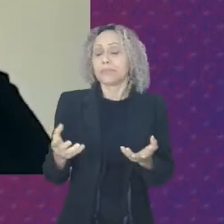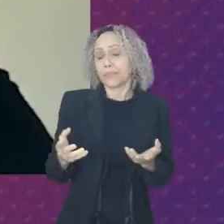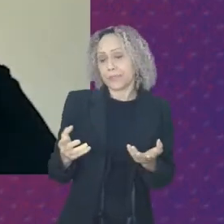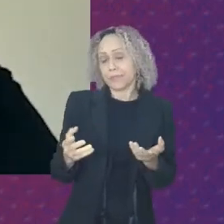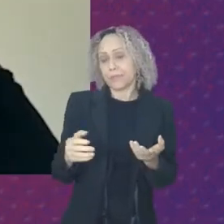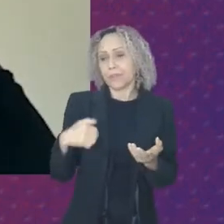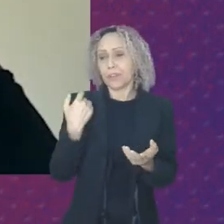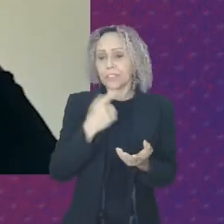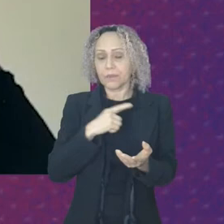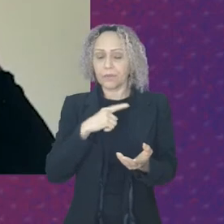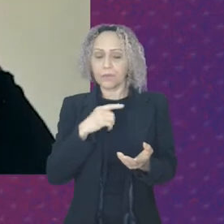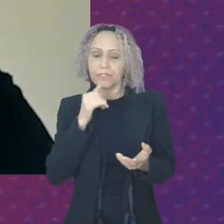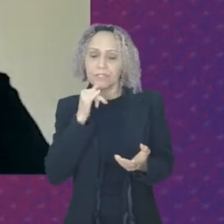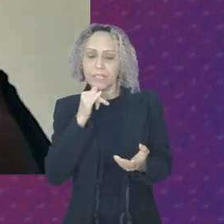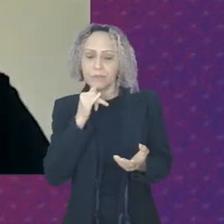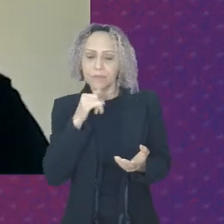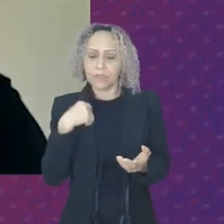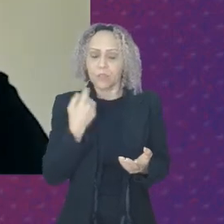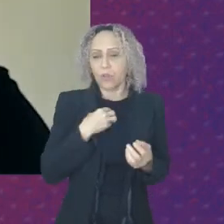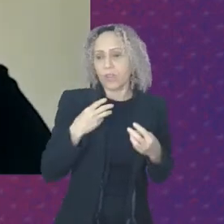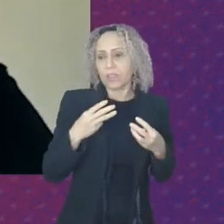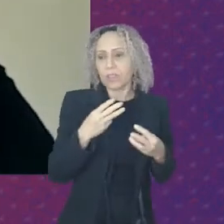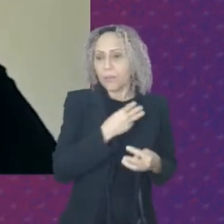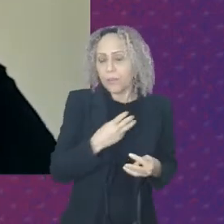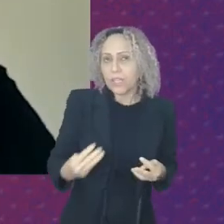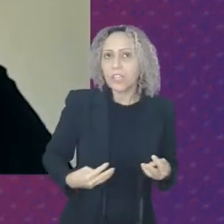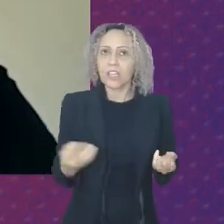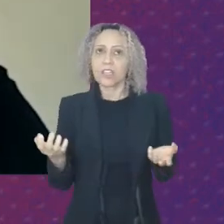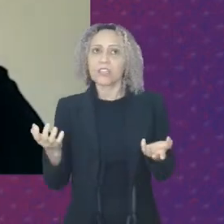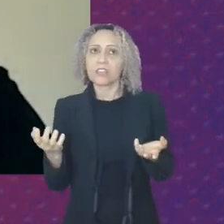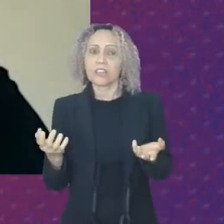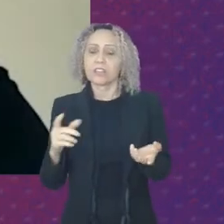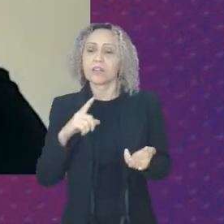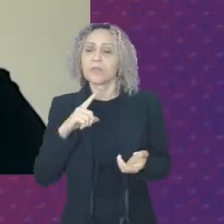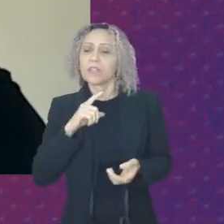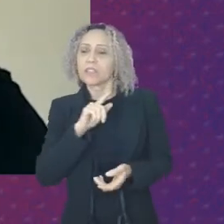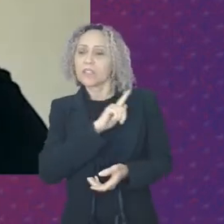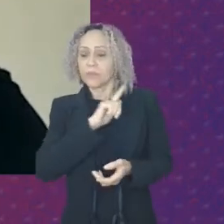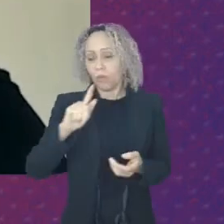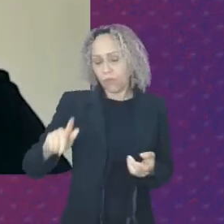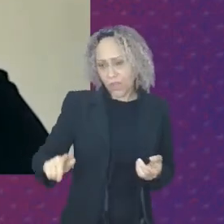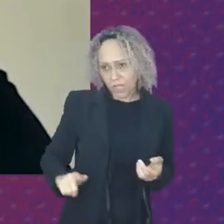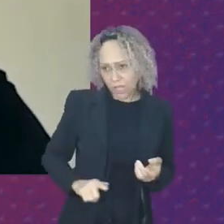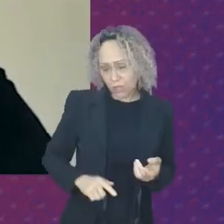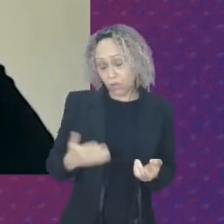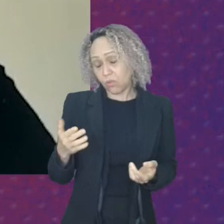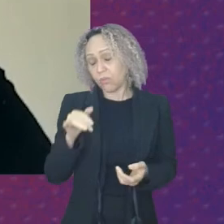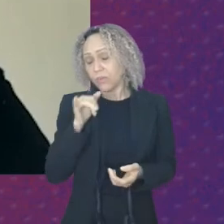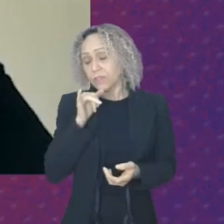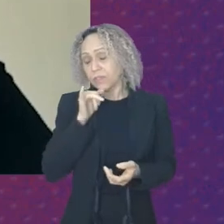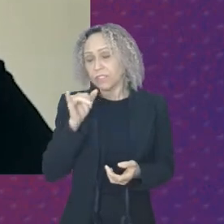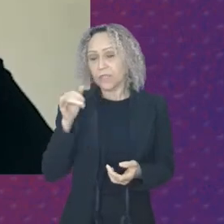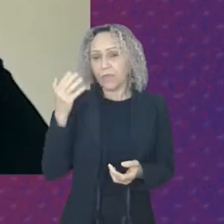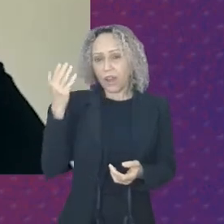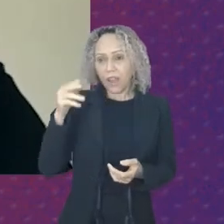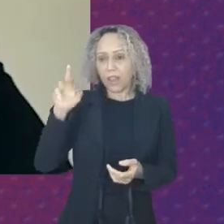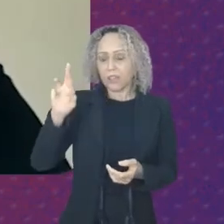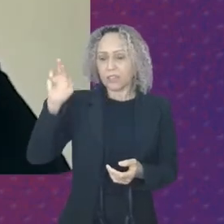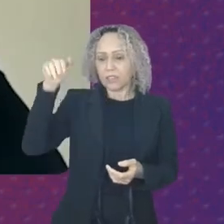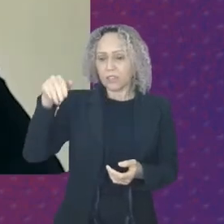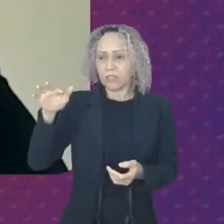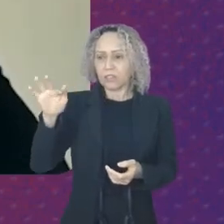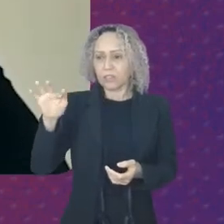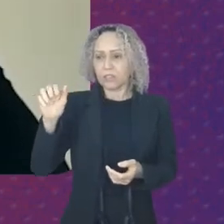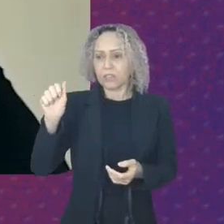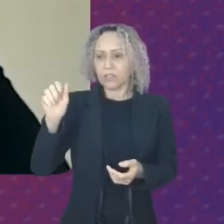companheiras em todos os espaços, inclusive como governadora, no caso da nossa querida companheira Fátima. A vida das mulheres na